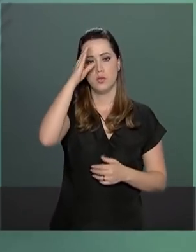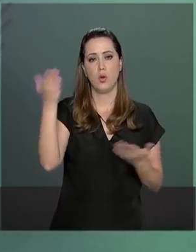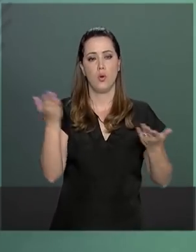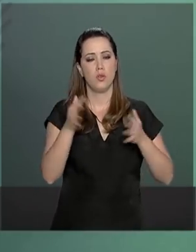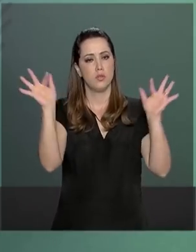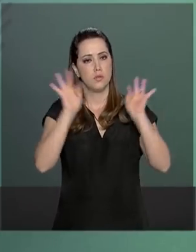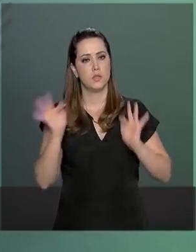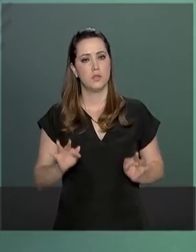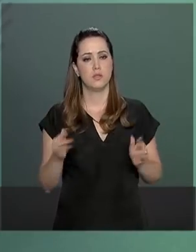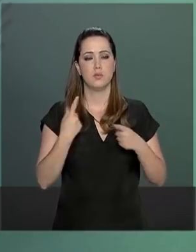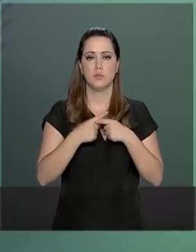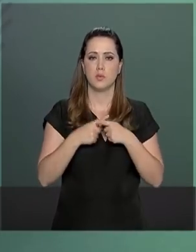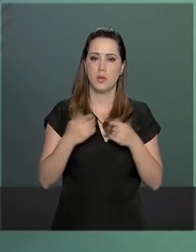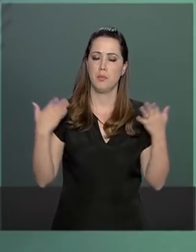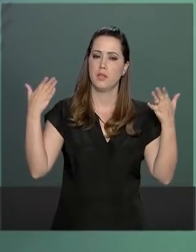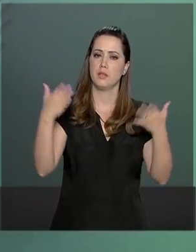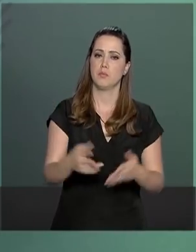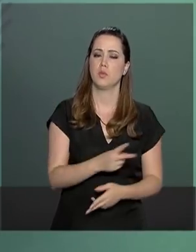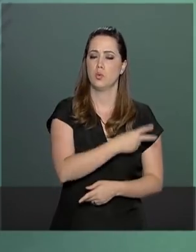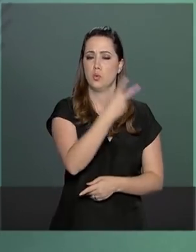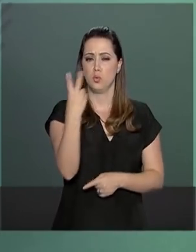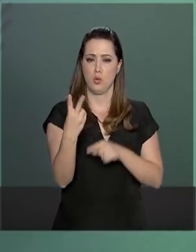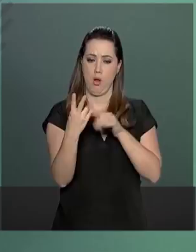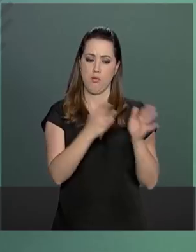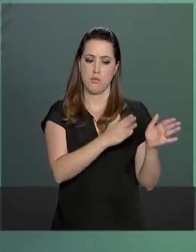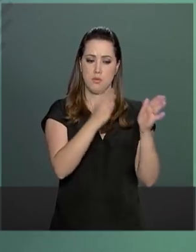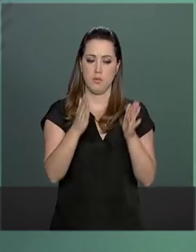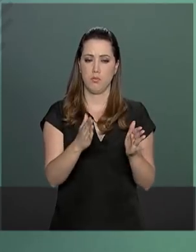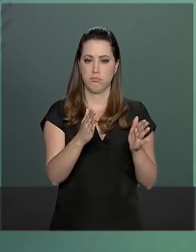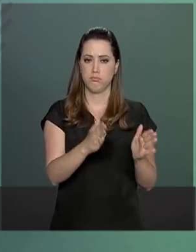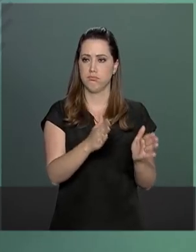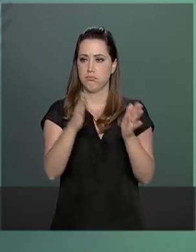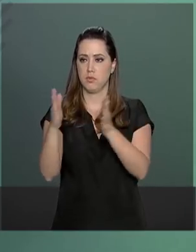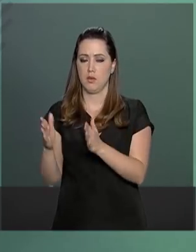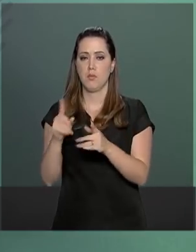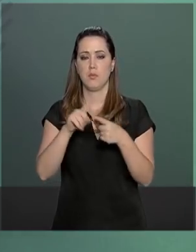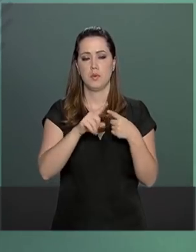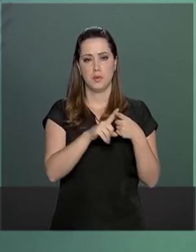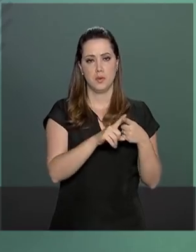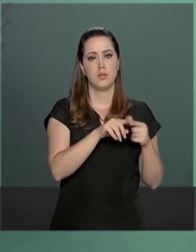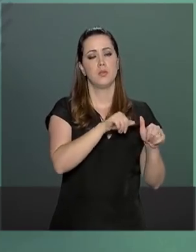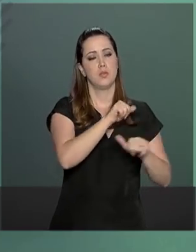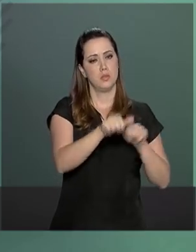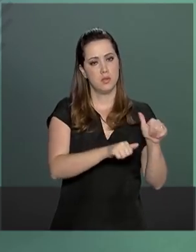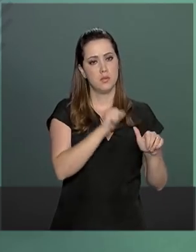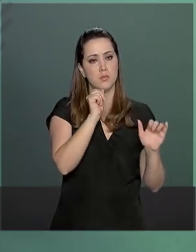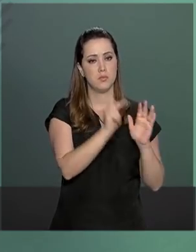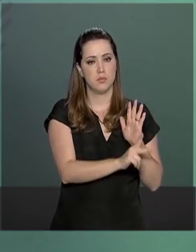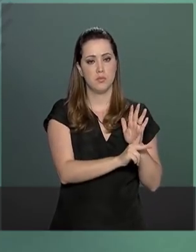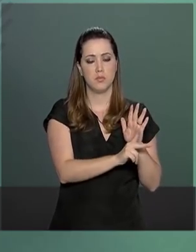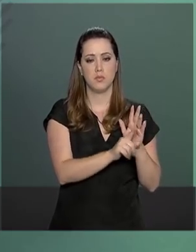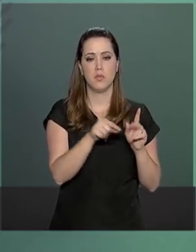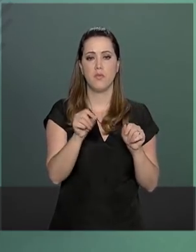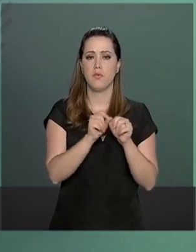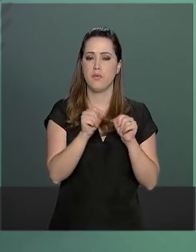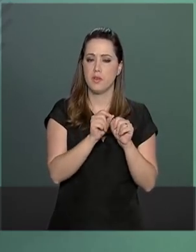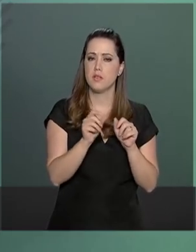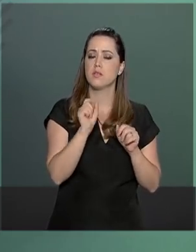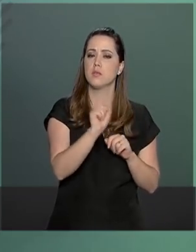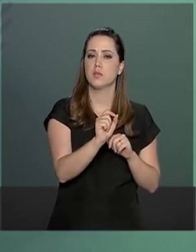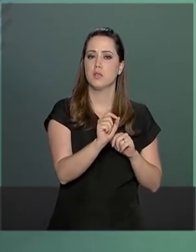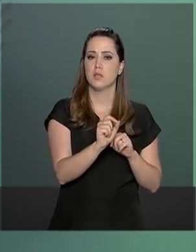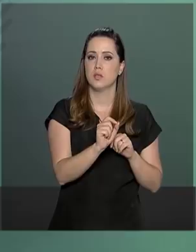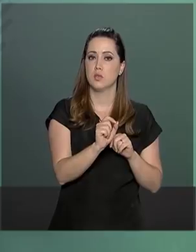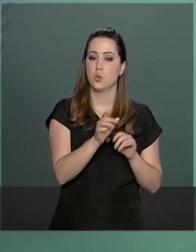porque participando em dois momentos de uma reunião sobre a previdência sobre a nova previdência fez valer a